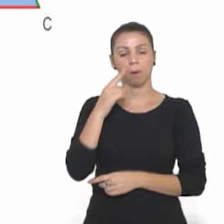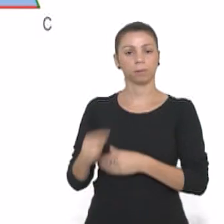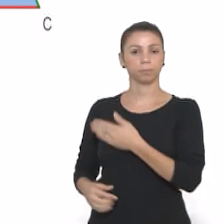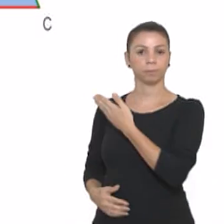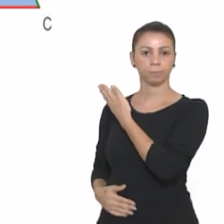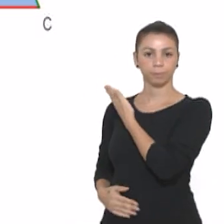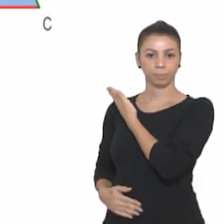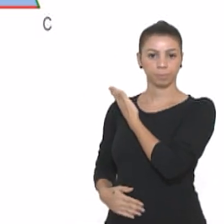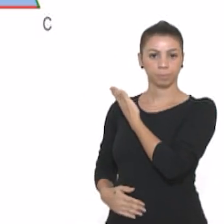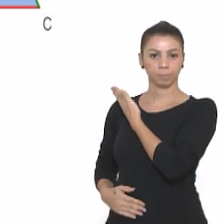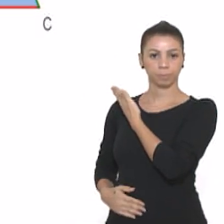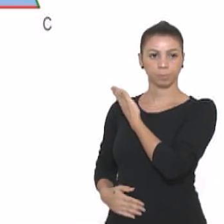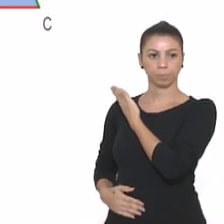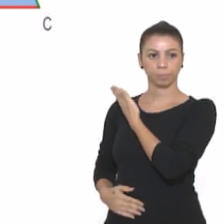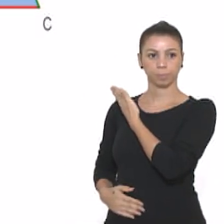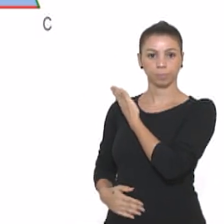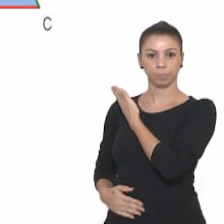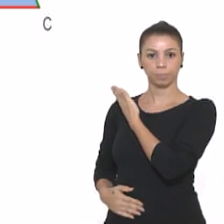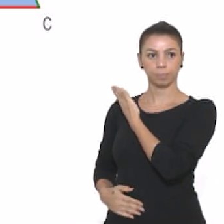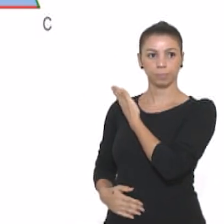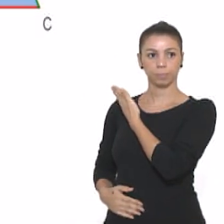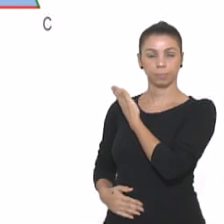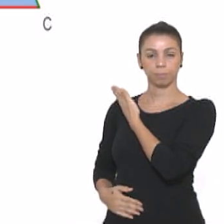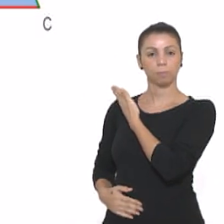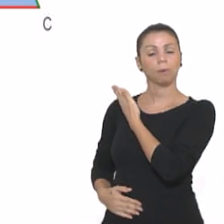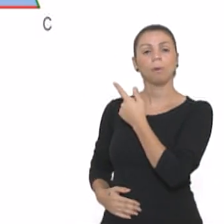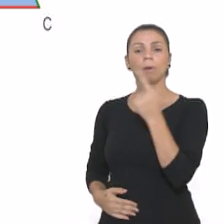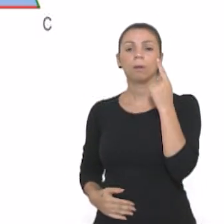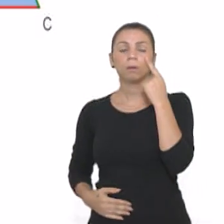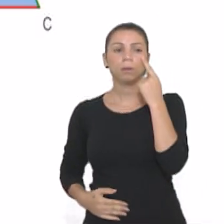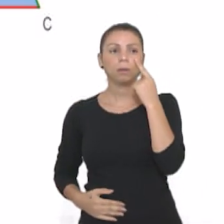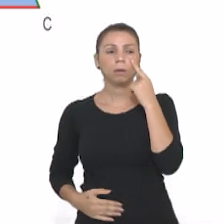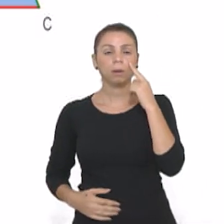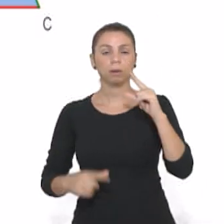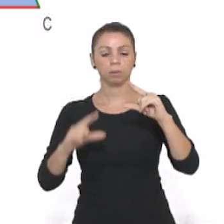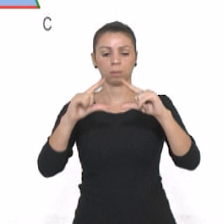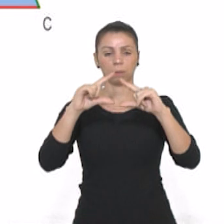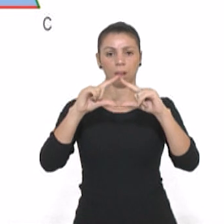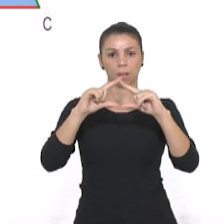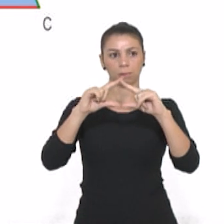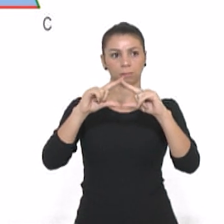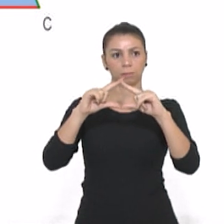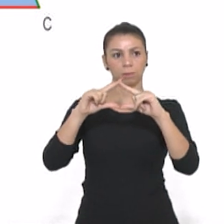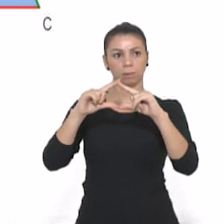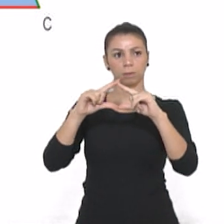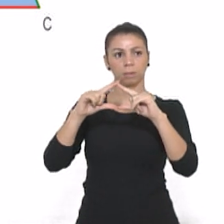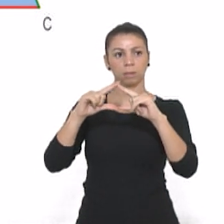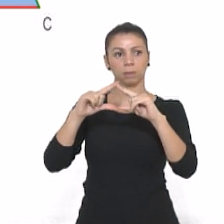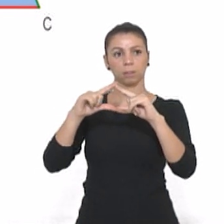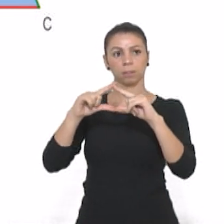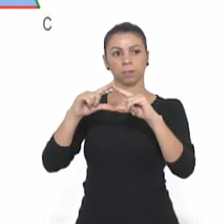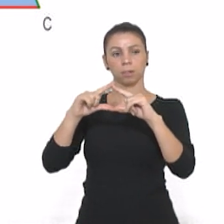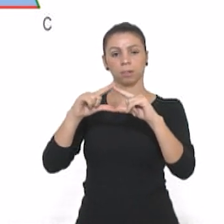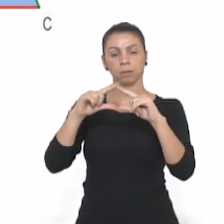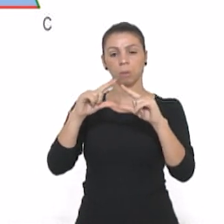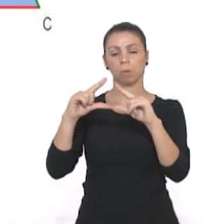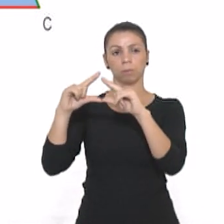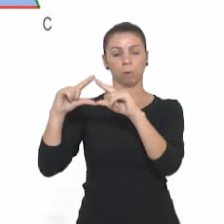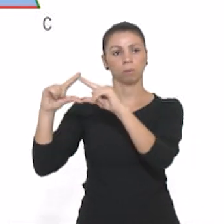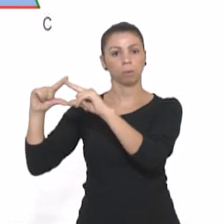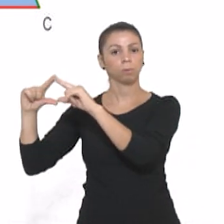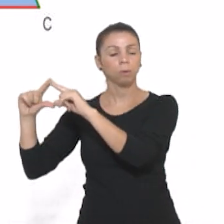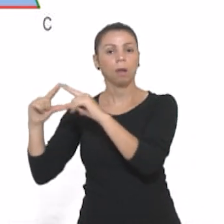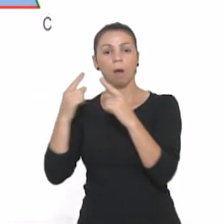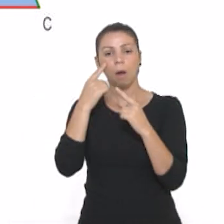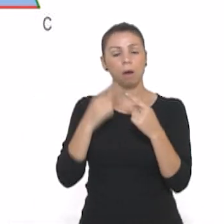a classificação quanto aos lados. O que nós vimos? O triângulo equilátero, o triângulo isósceles e